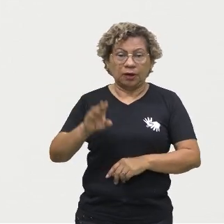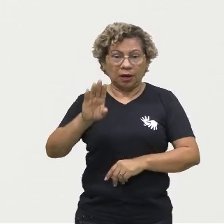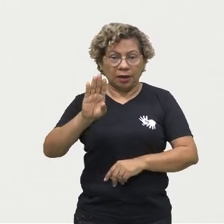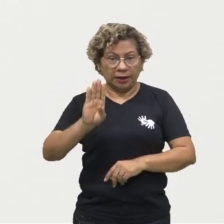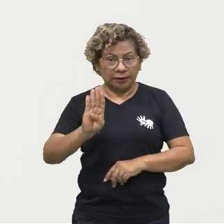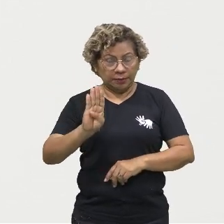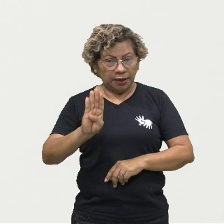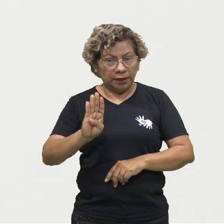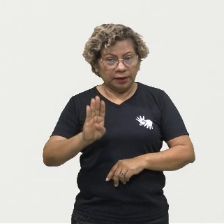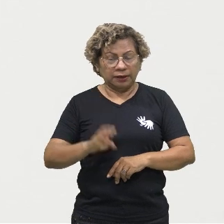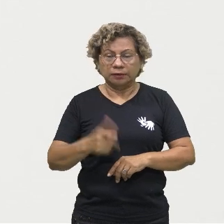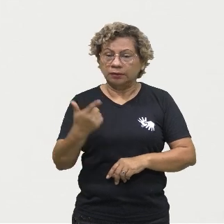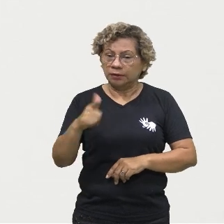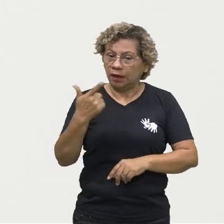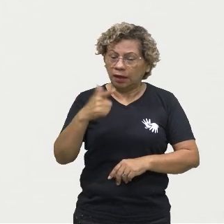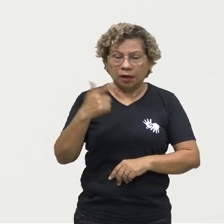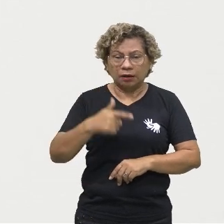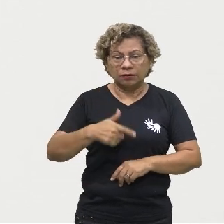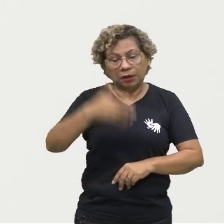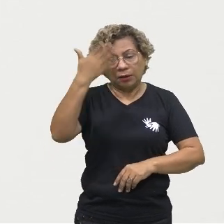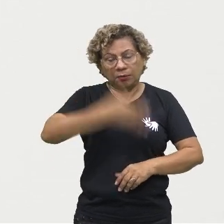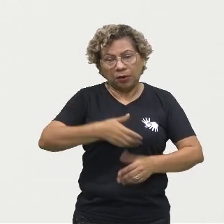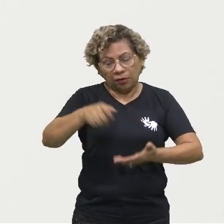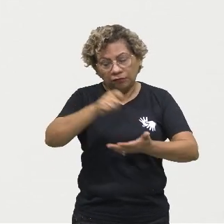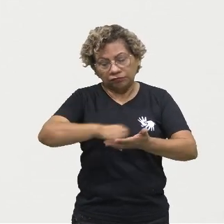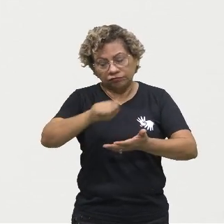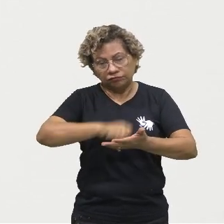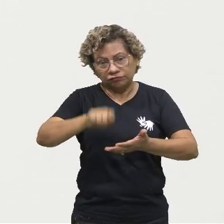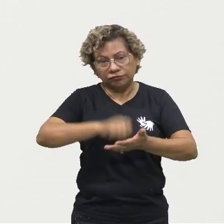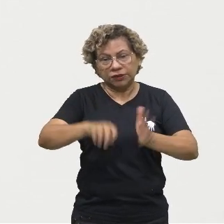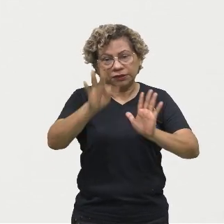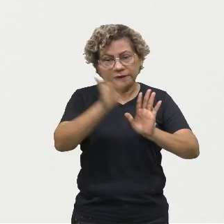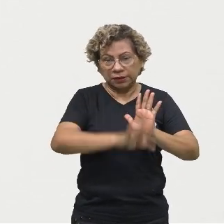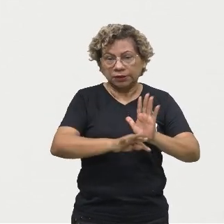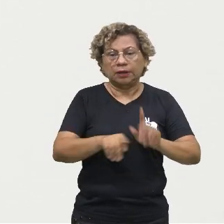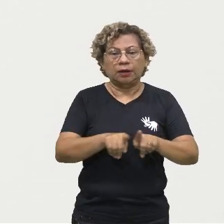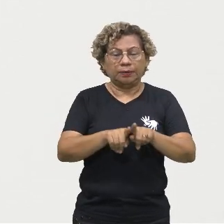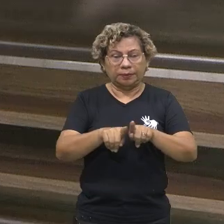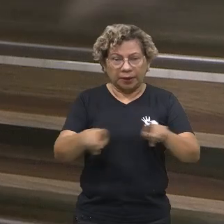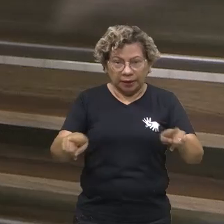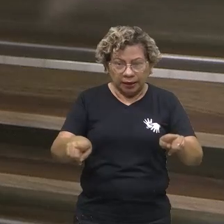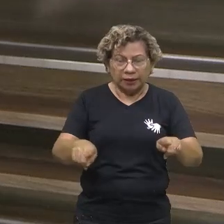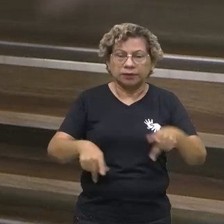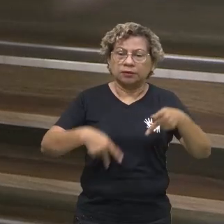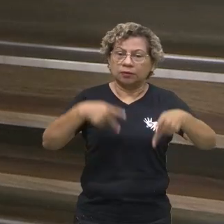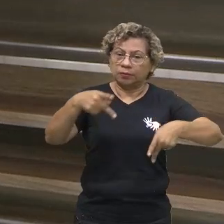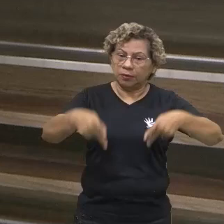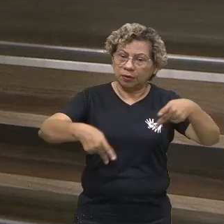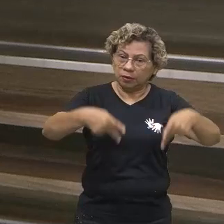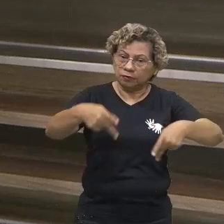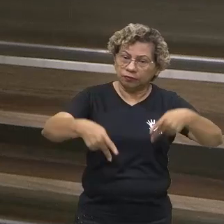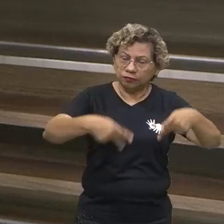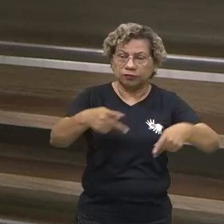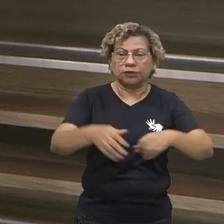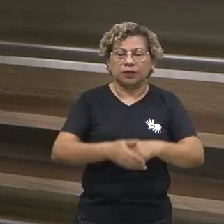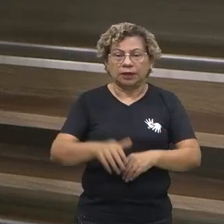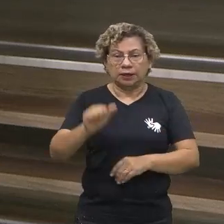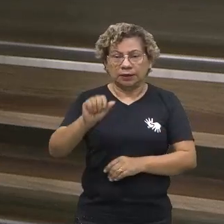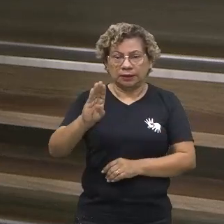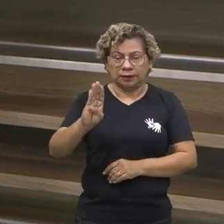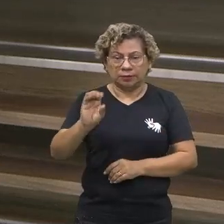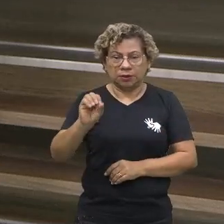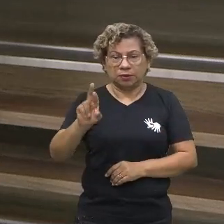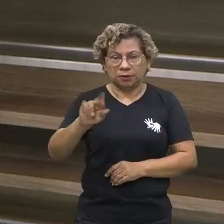registro literário destes textos, certo? Mas os povos aborígenes,